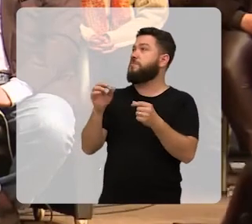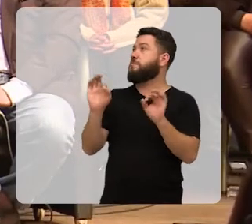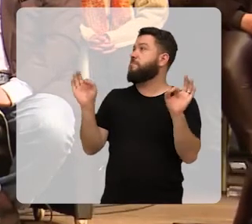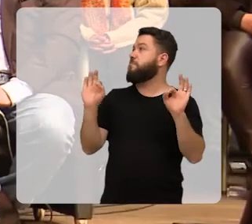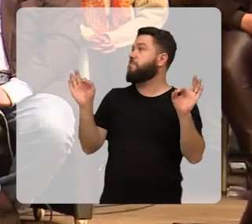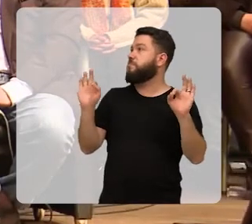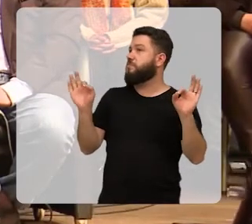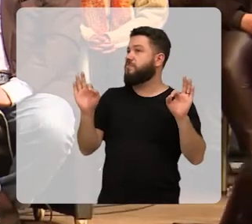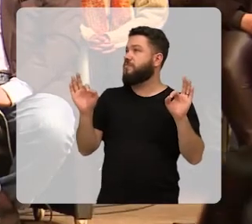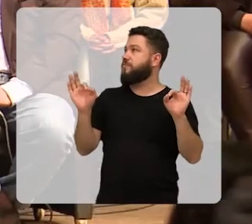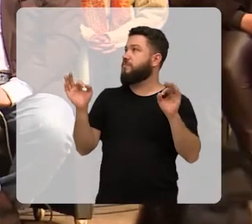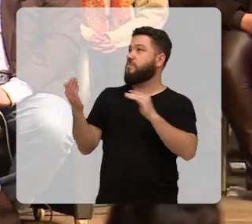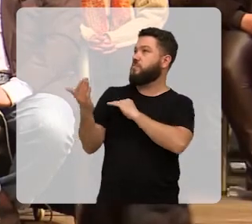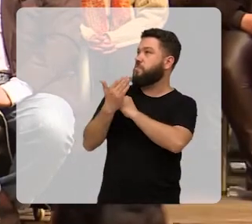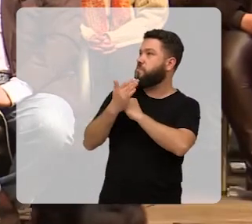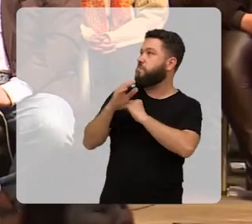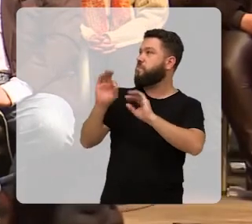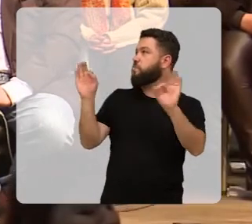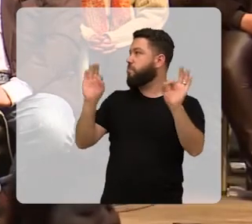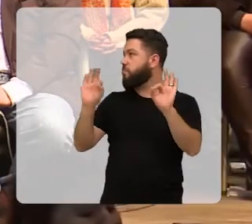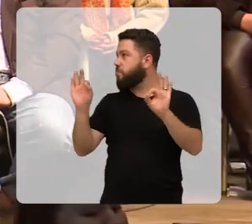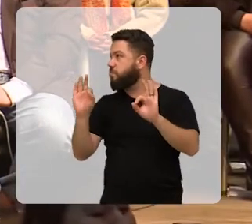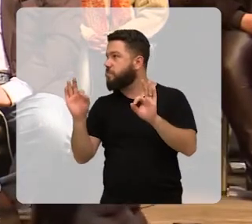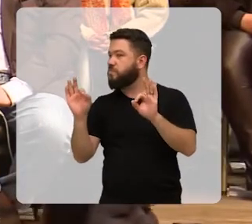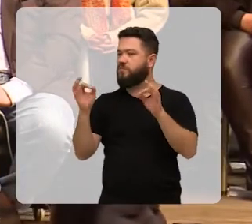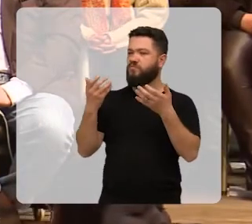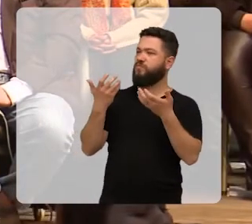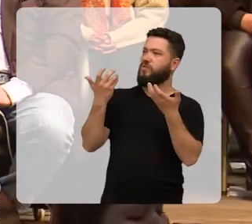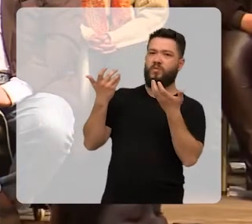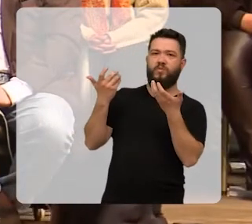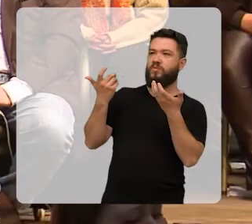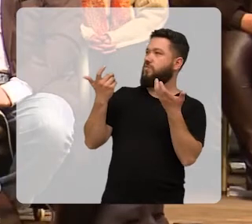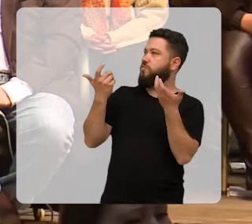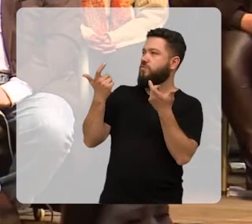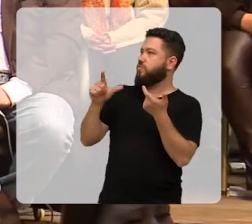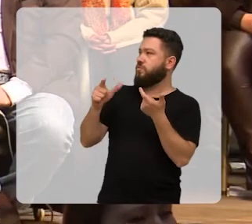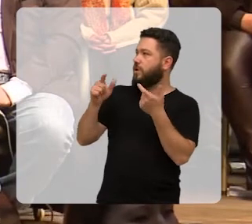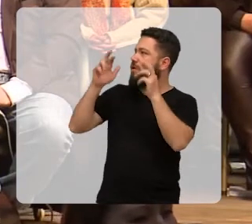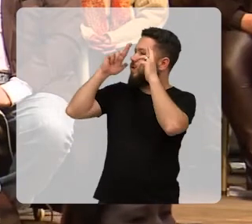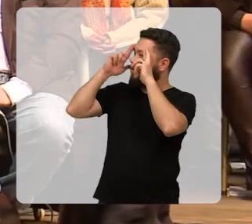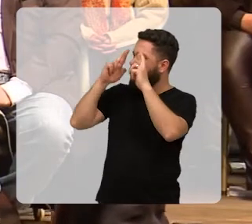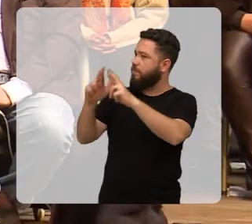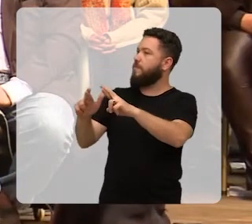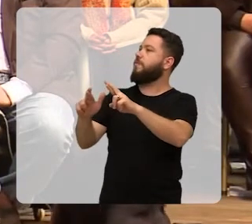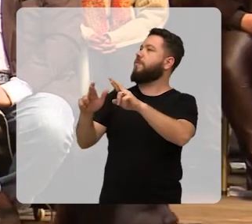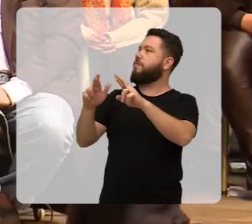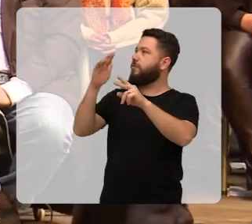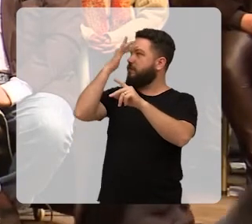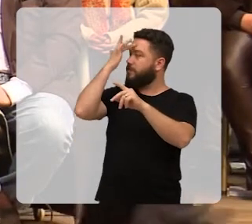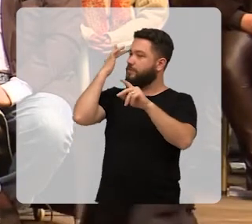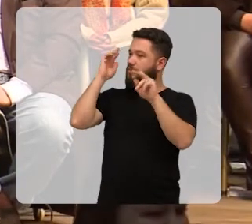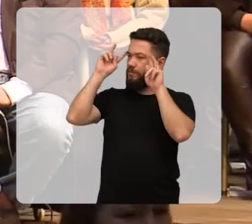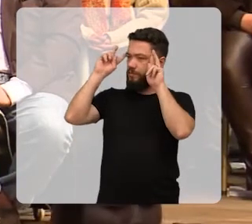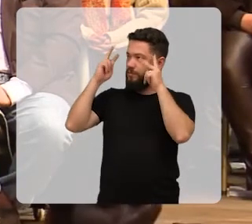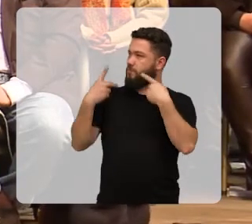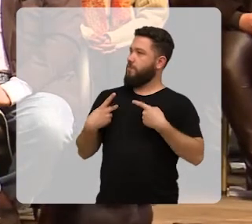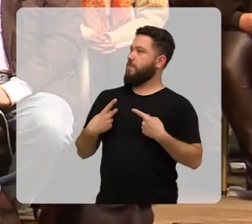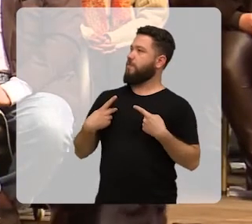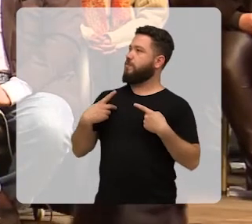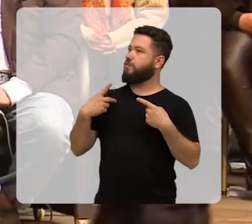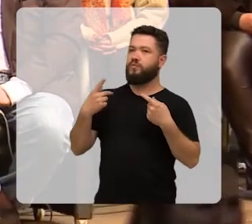respeito pela a diversidade humana pela